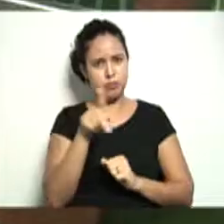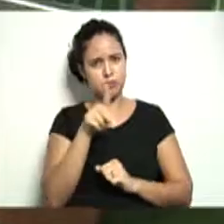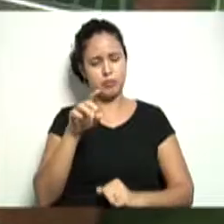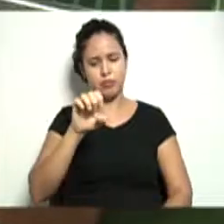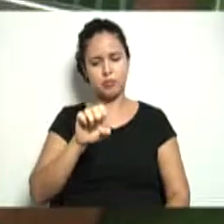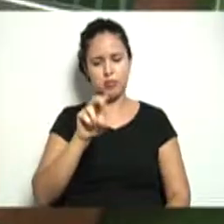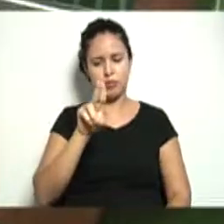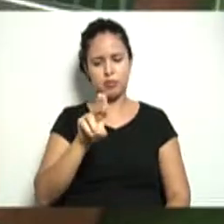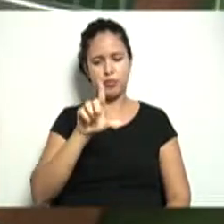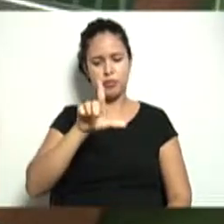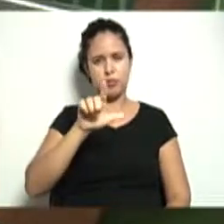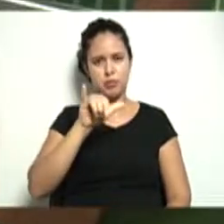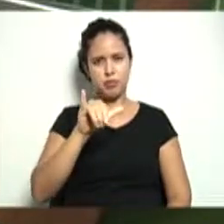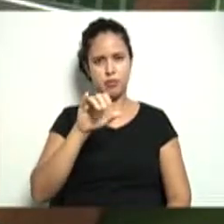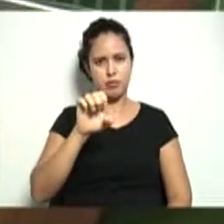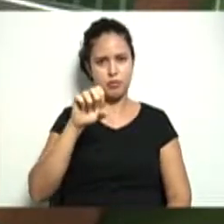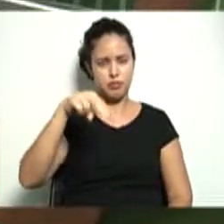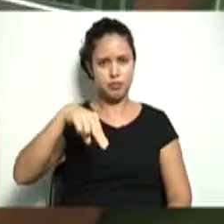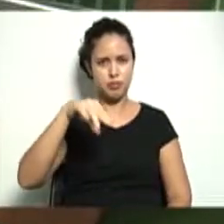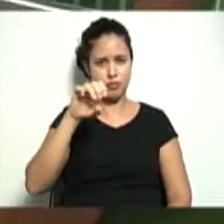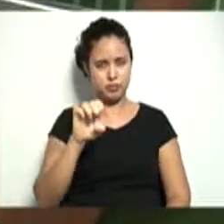auxiliar. Professor, é com você.